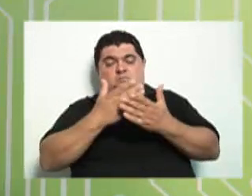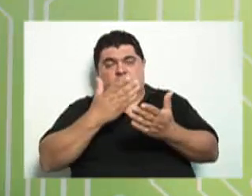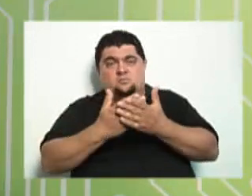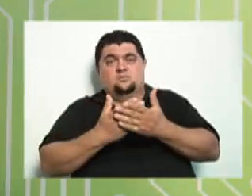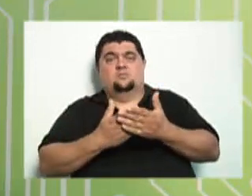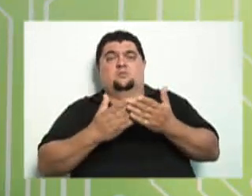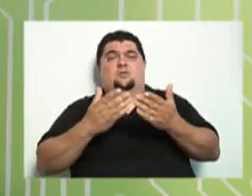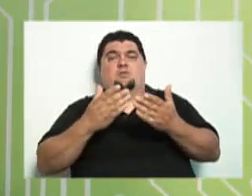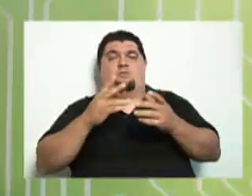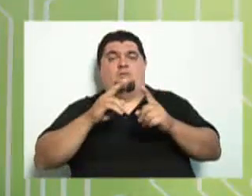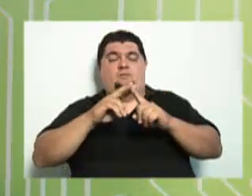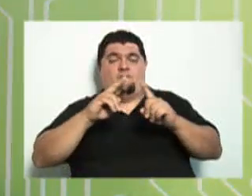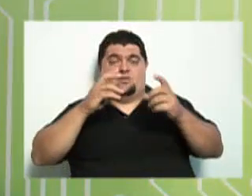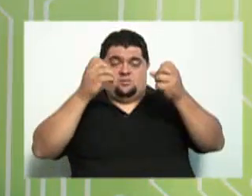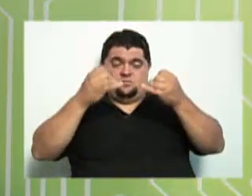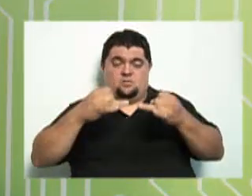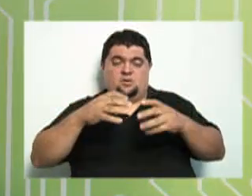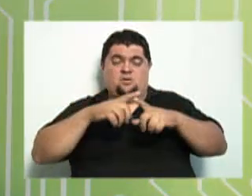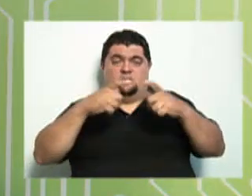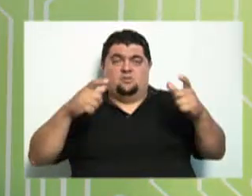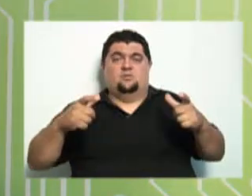fala do desenvolvimento sustentável.